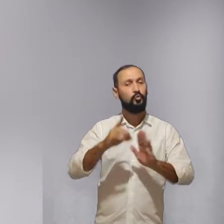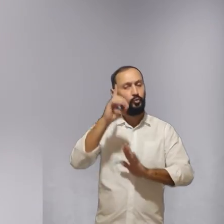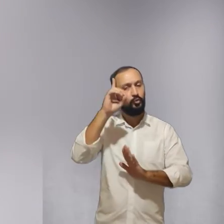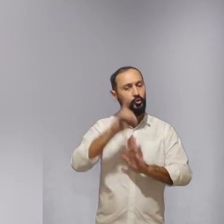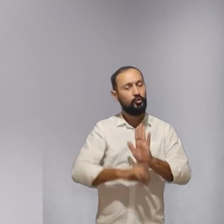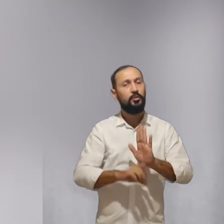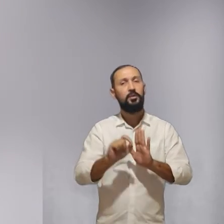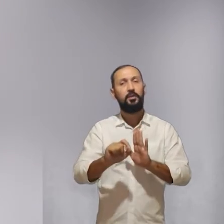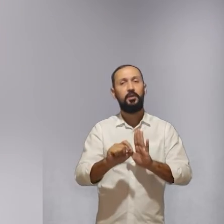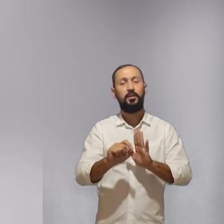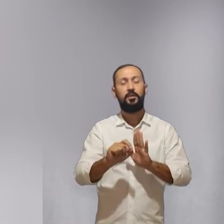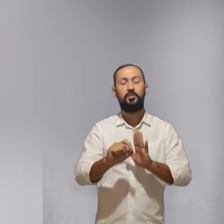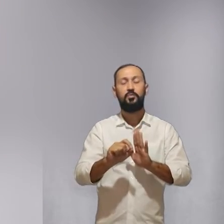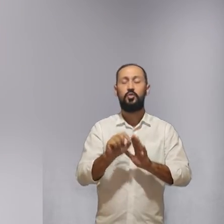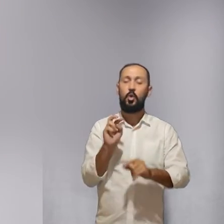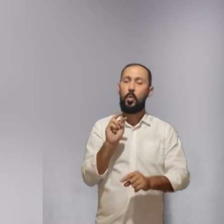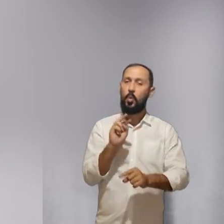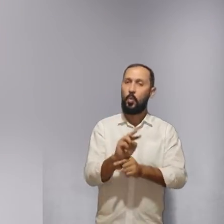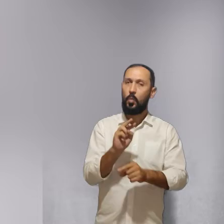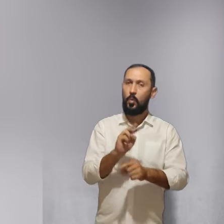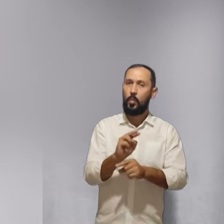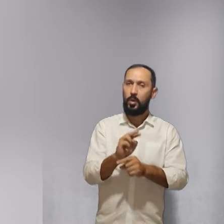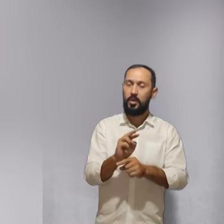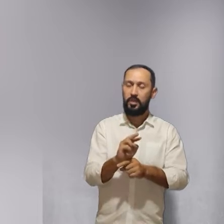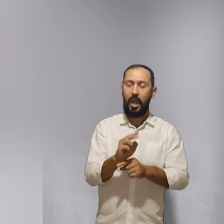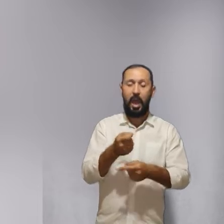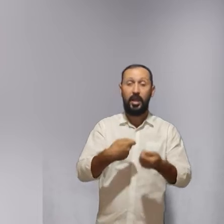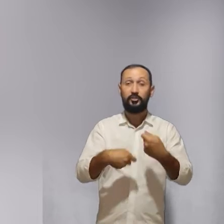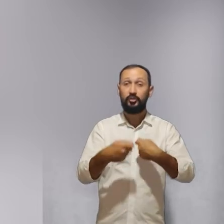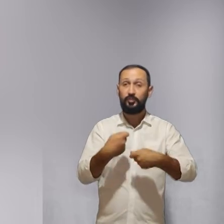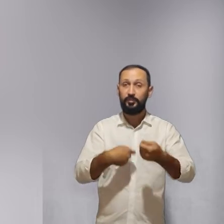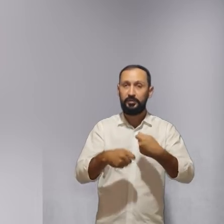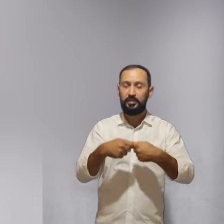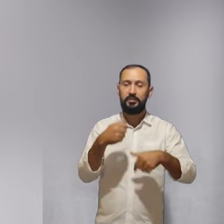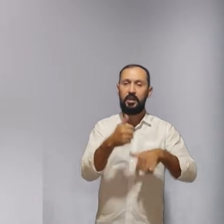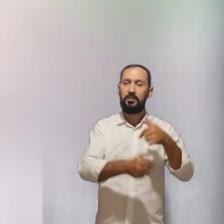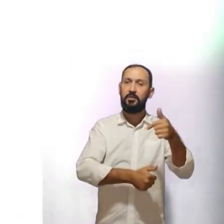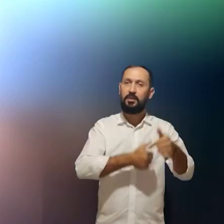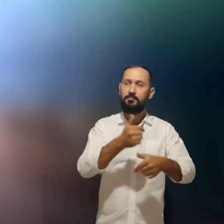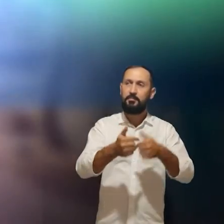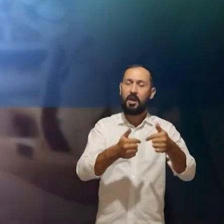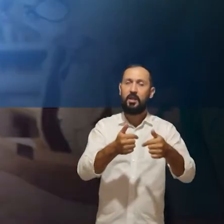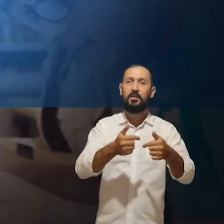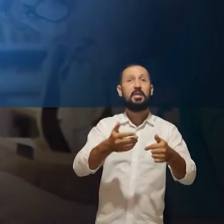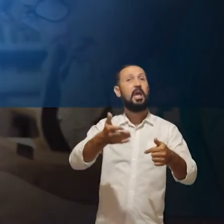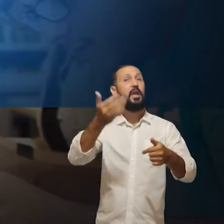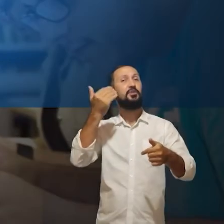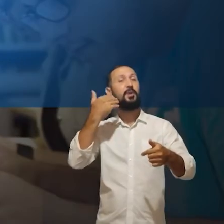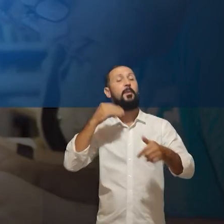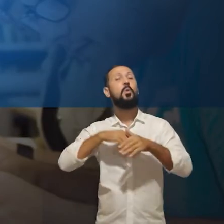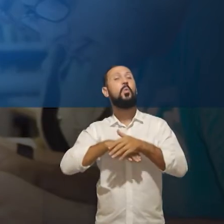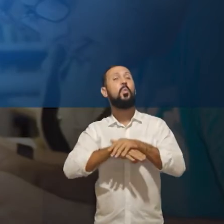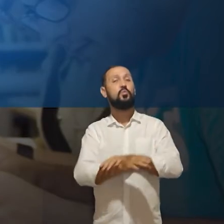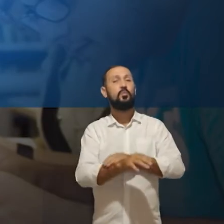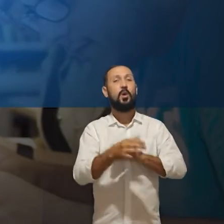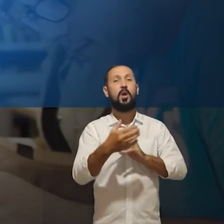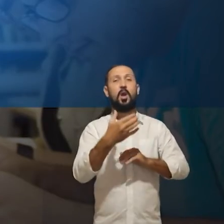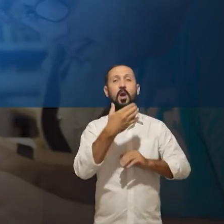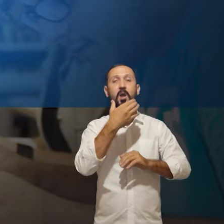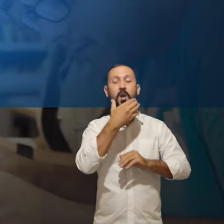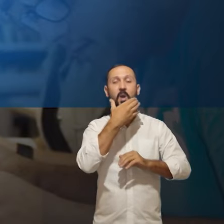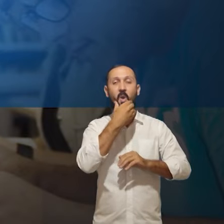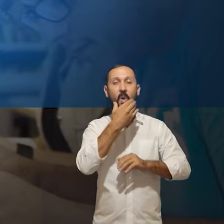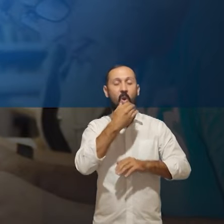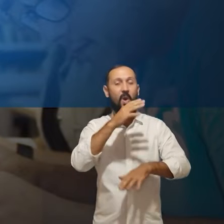tivesse o direito de conduzir, operacionalizar trabalhos que comumente eram desenvolvidos